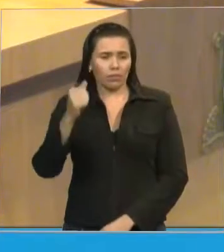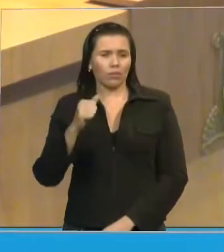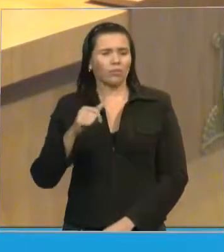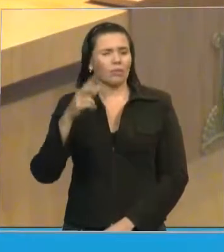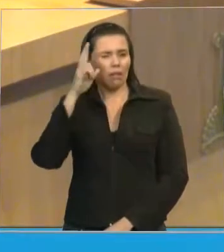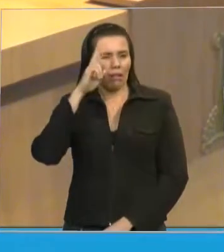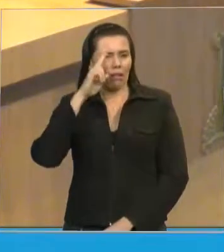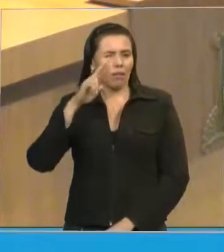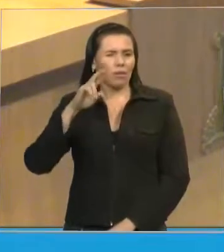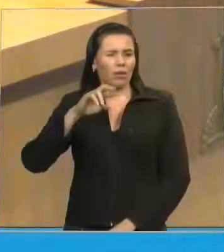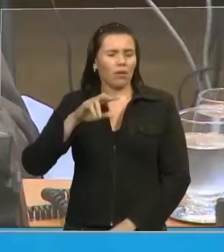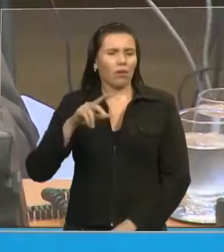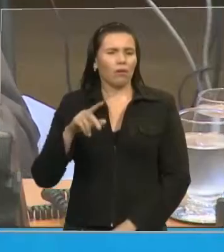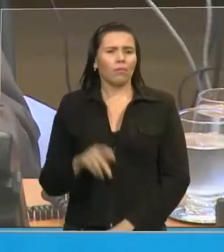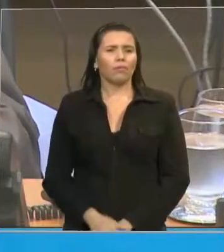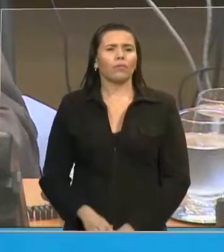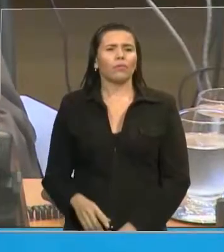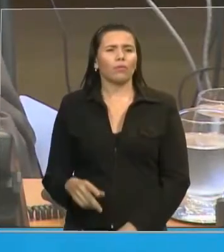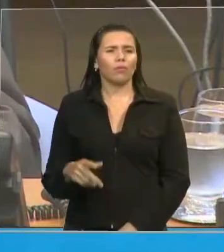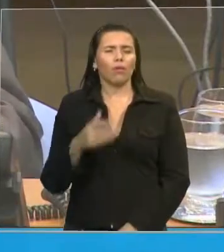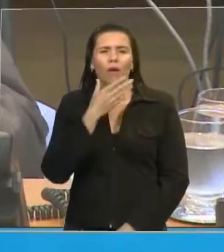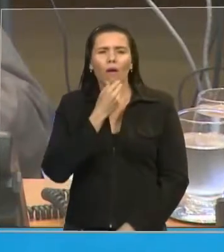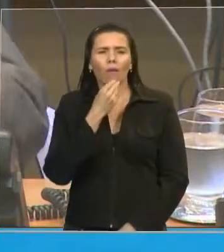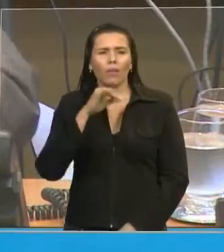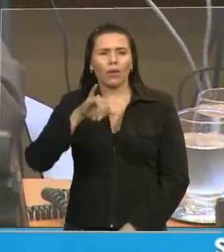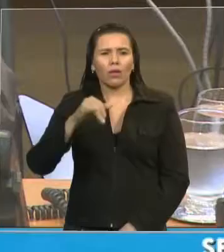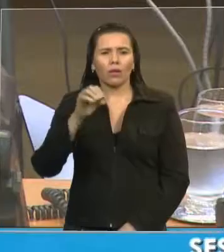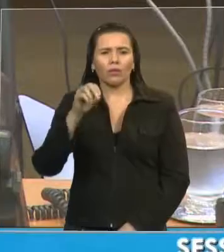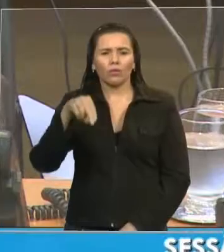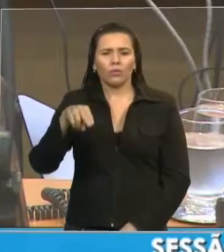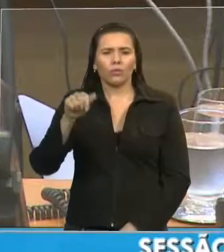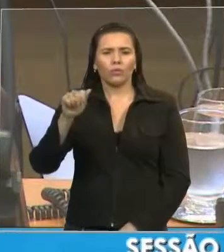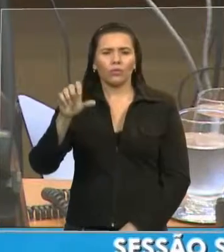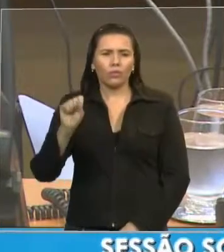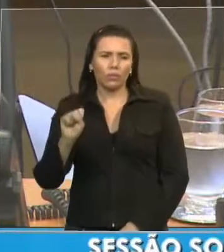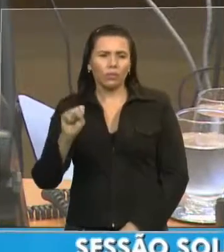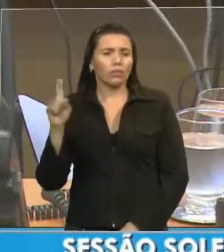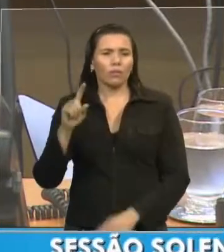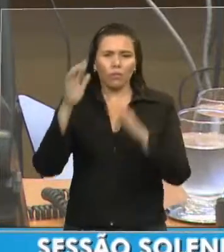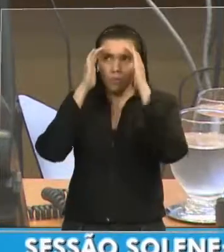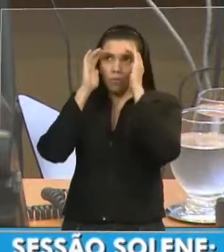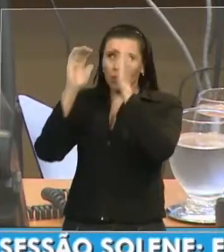Jonas não é um exemplo a ser seguido.